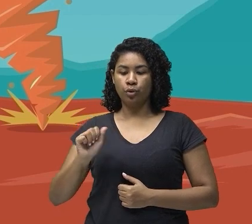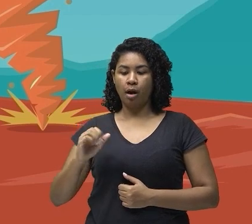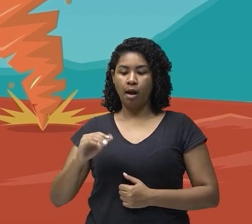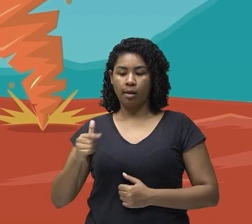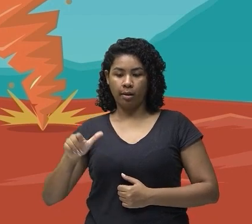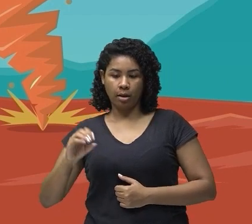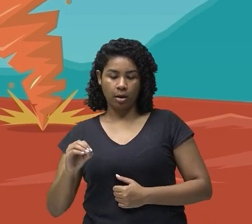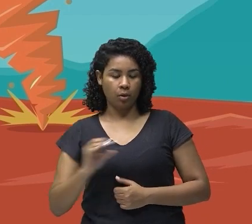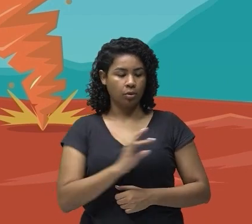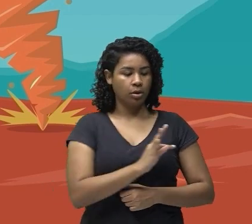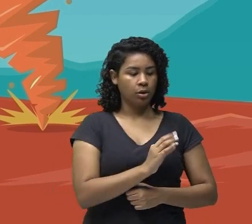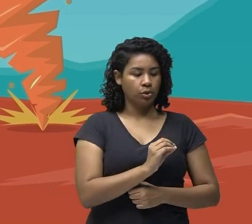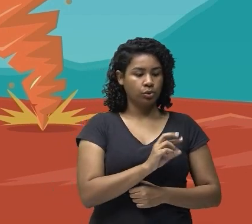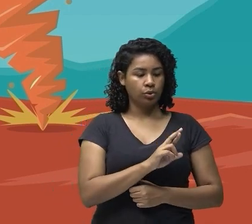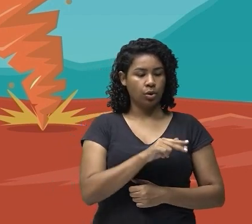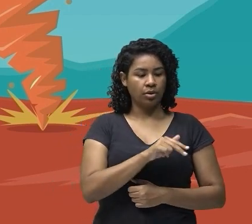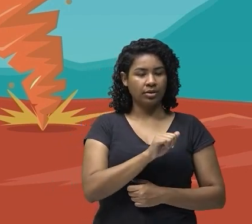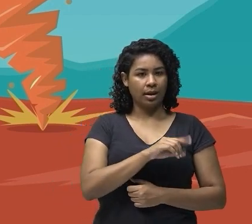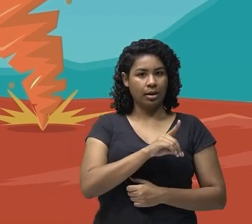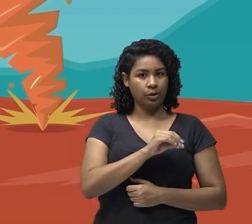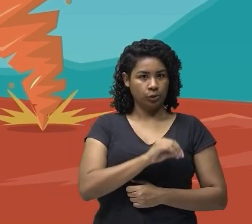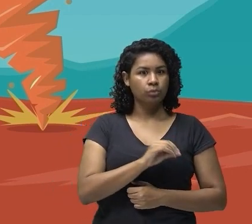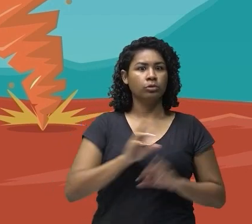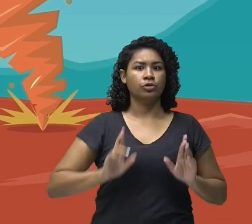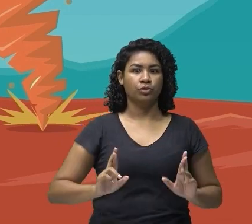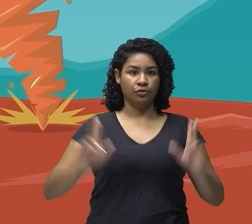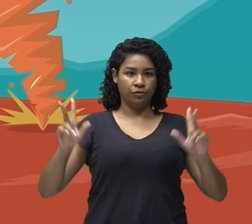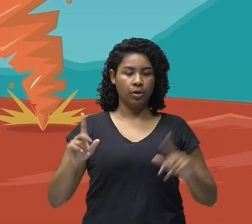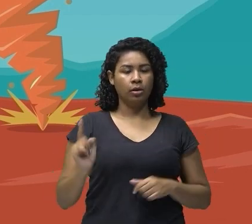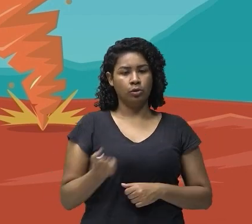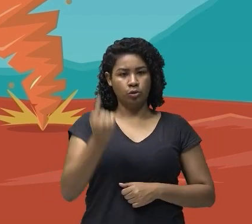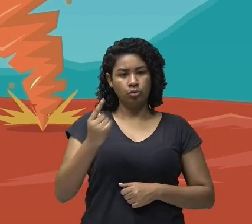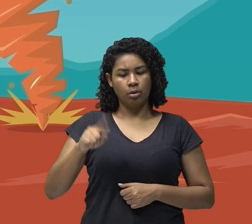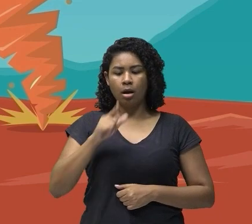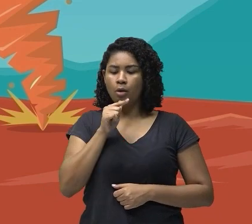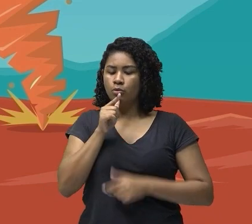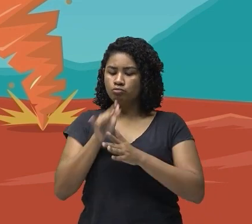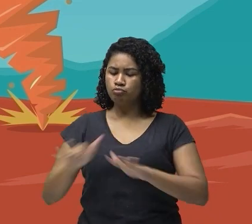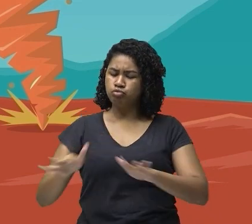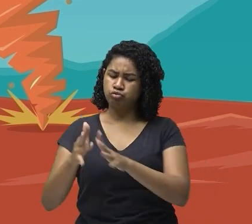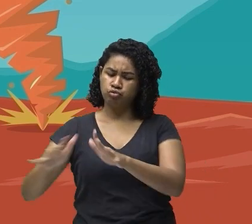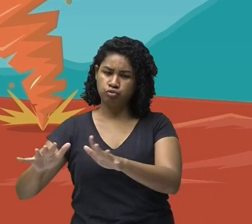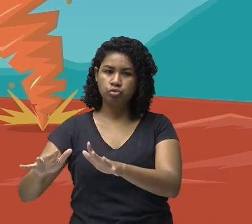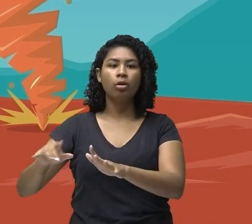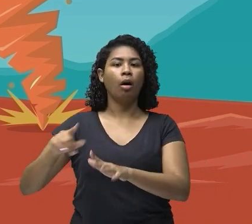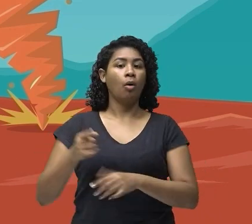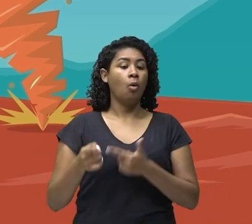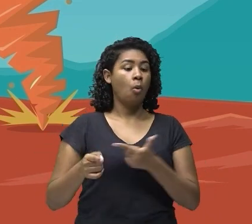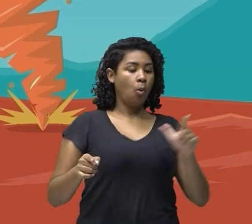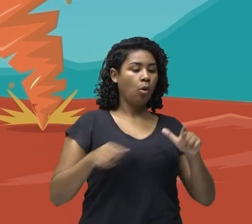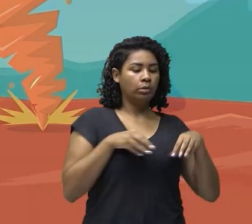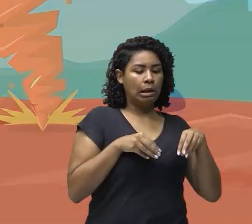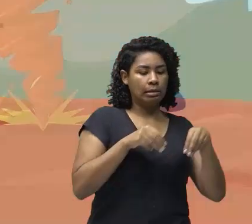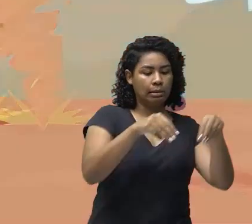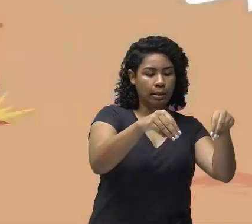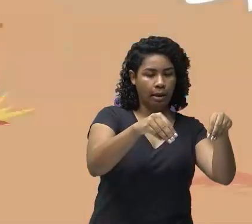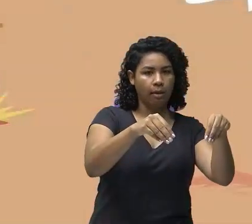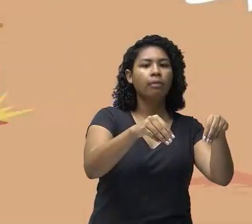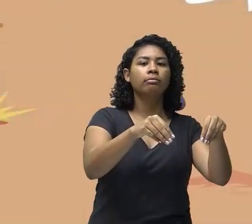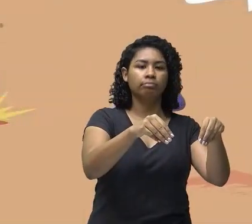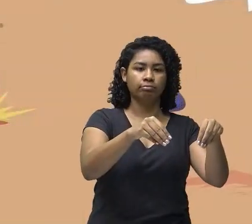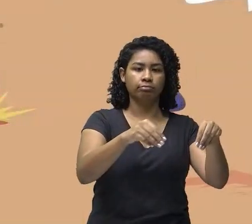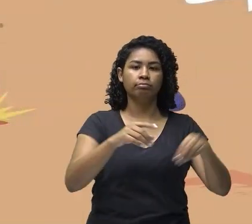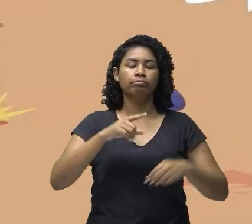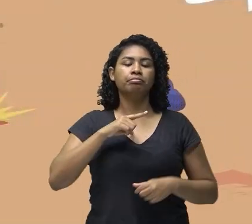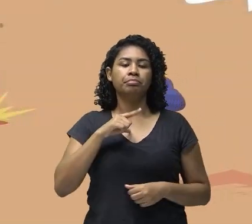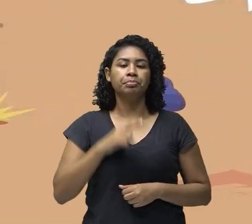diferentes, pois o primeiro tem origem no oceano e o segundo geralmente na terra, mas pode surgir no Oceano Pacífico. Além